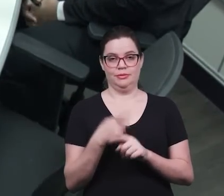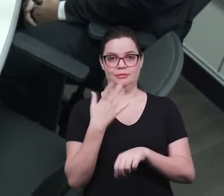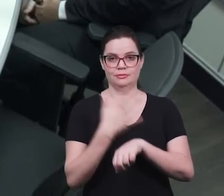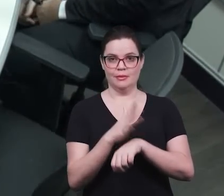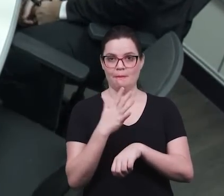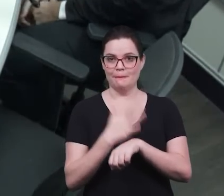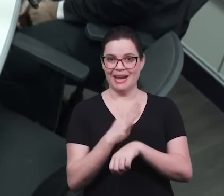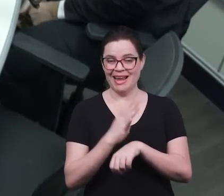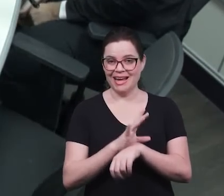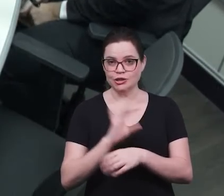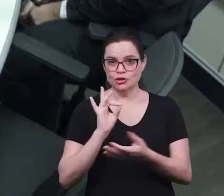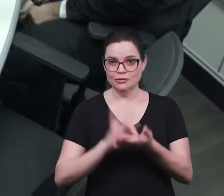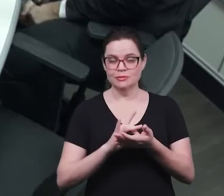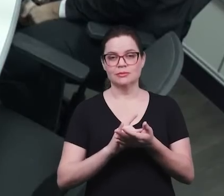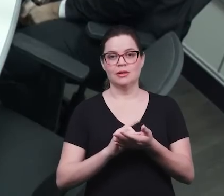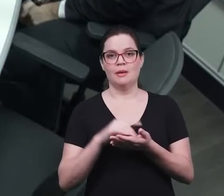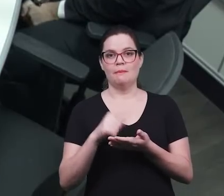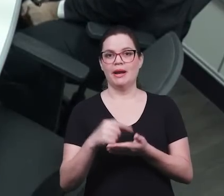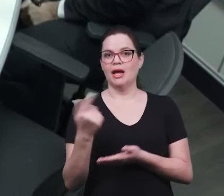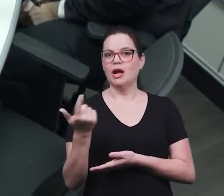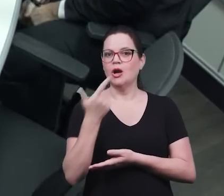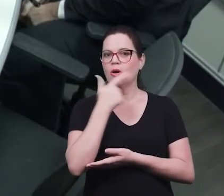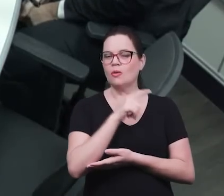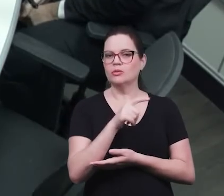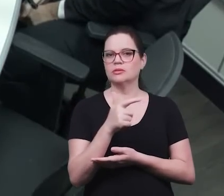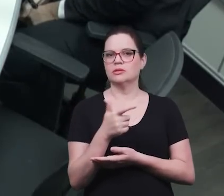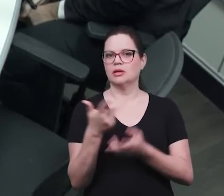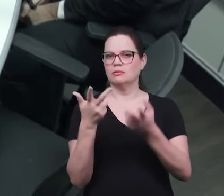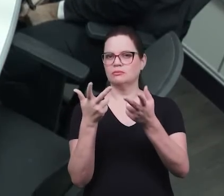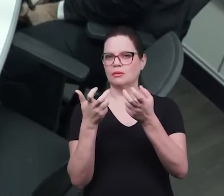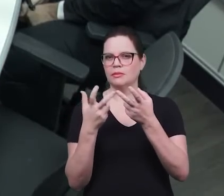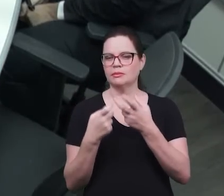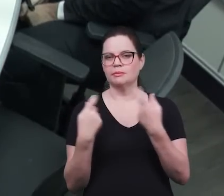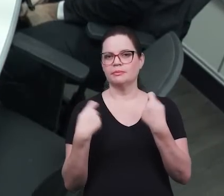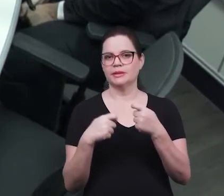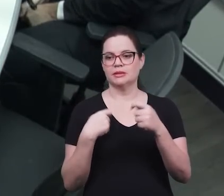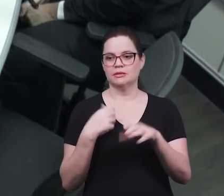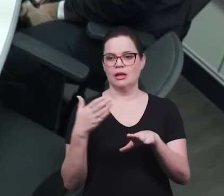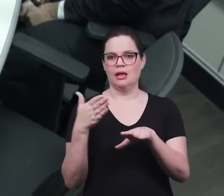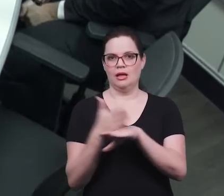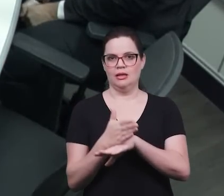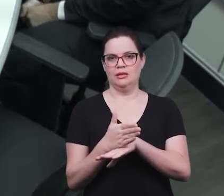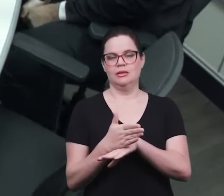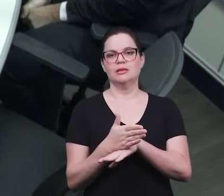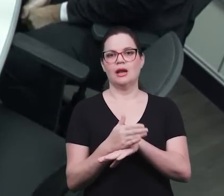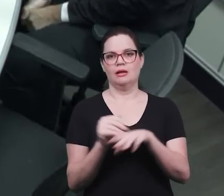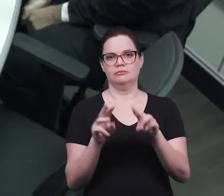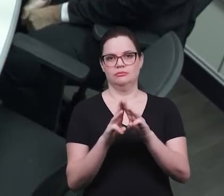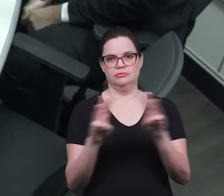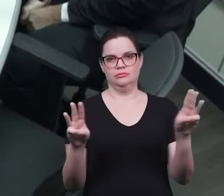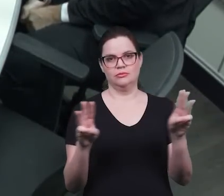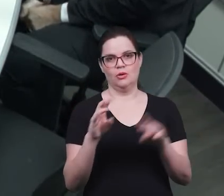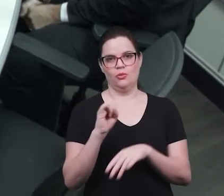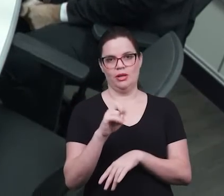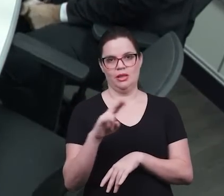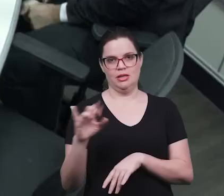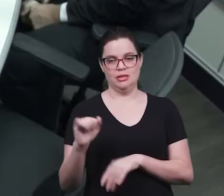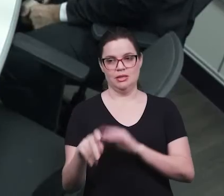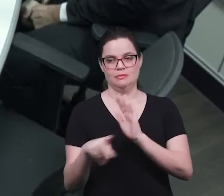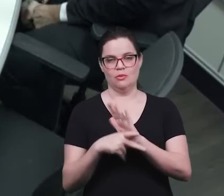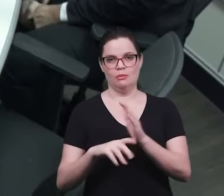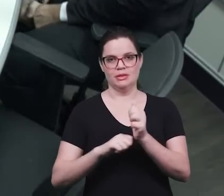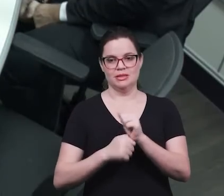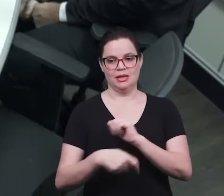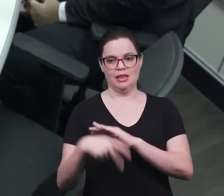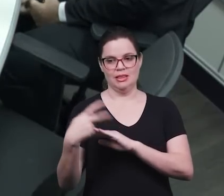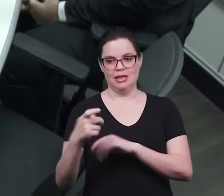ela fazer a averiguação, ela teria que ir no Meu INSS com a senha .gov do falecido. E